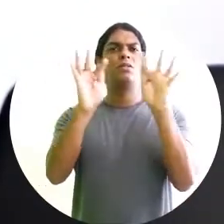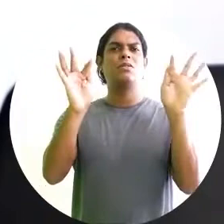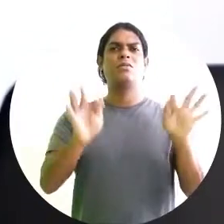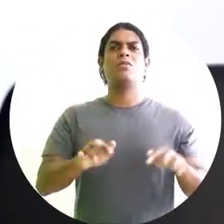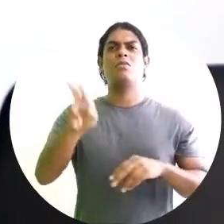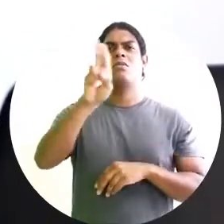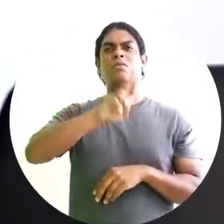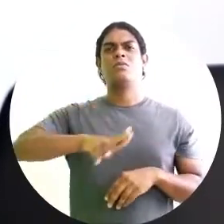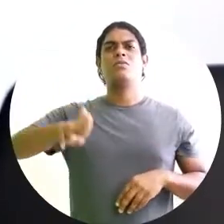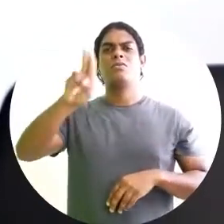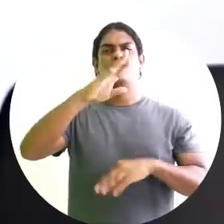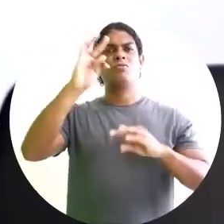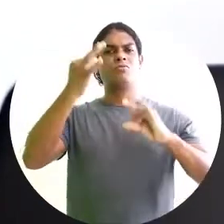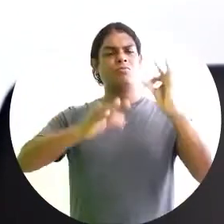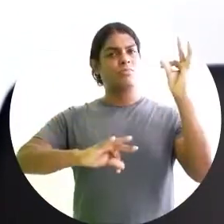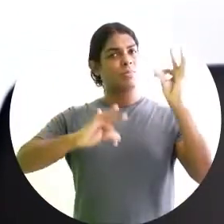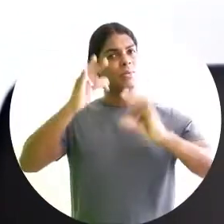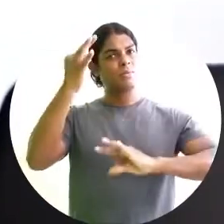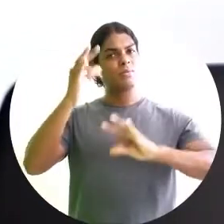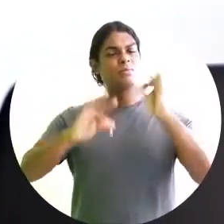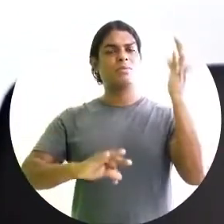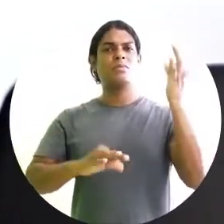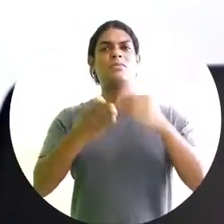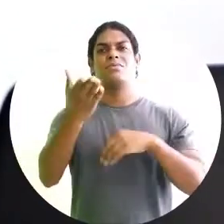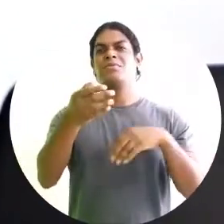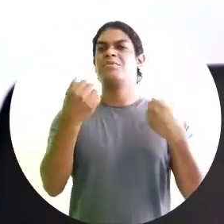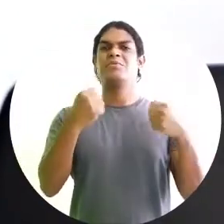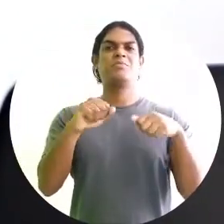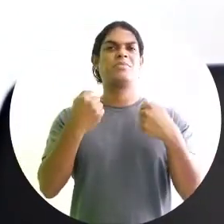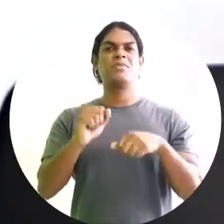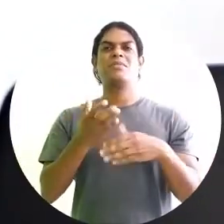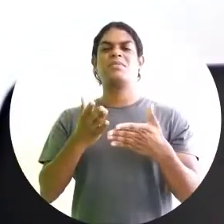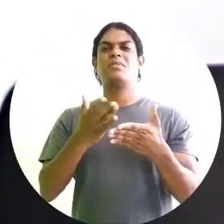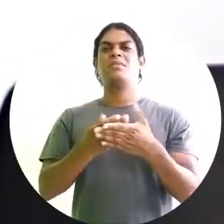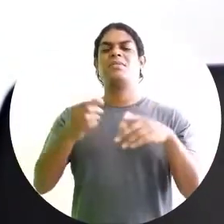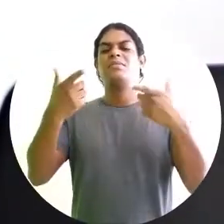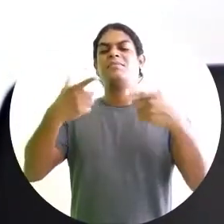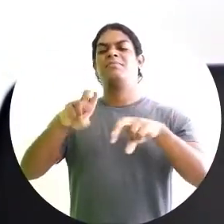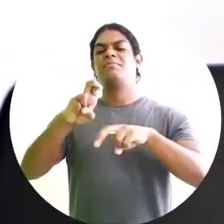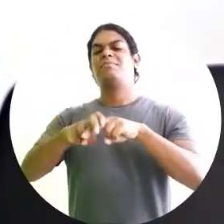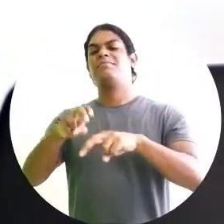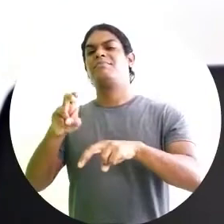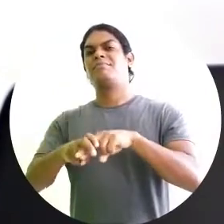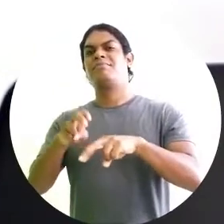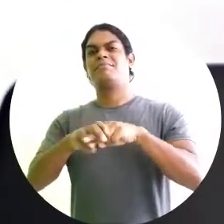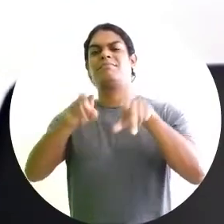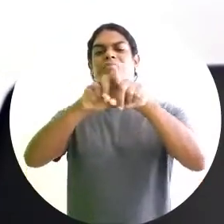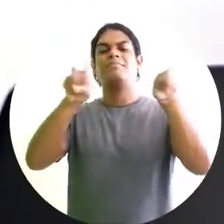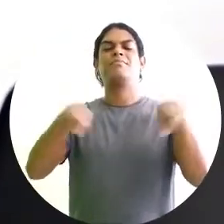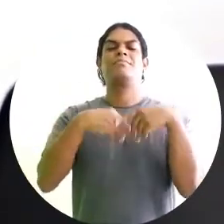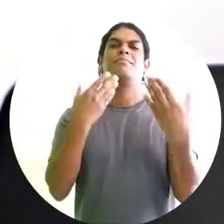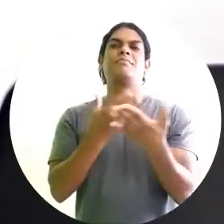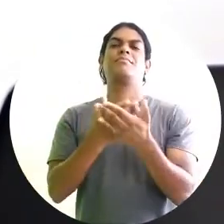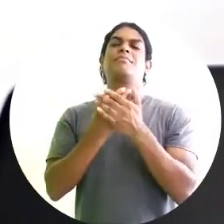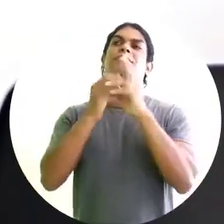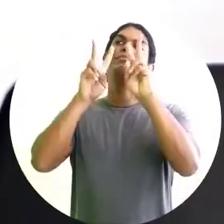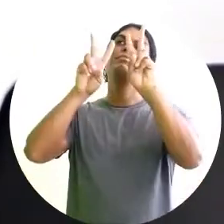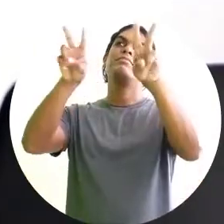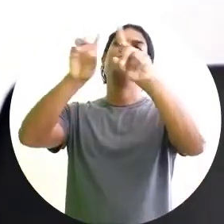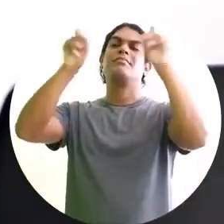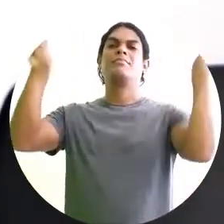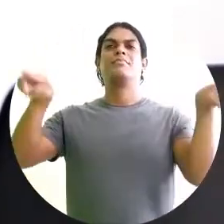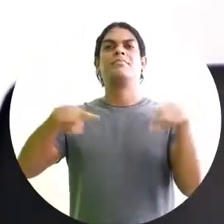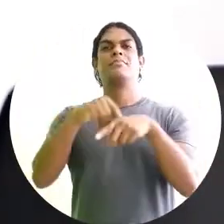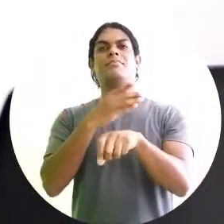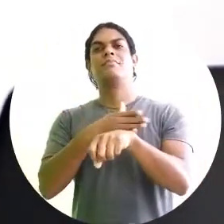de maneira utilizando os mecanismos de tecnologia. Então você não precisa mais estar numa aula presencial